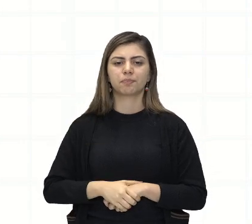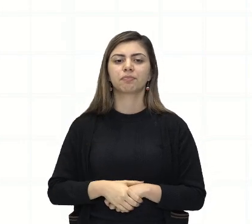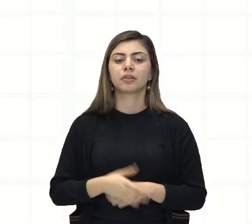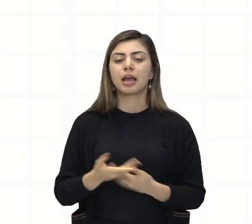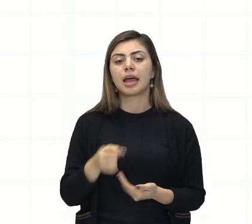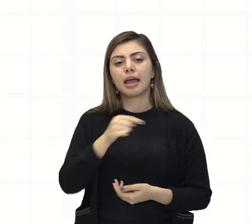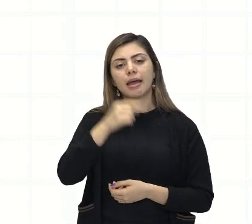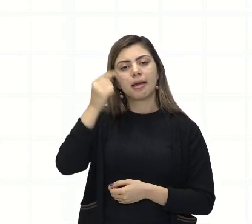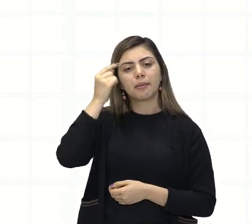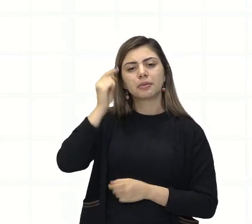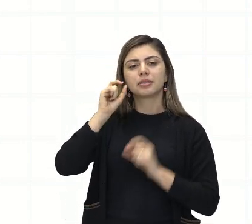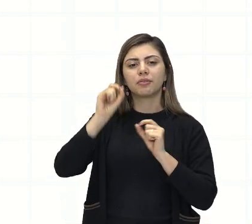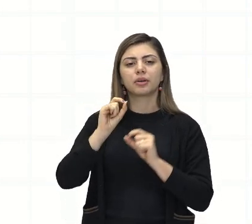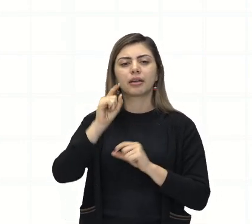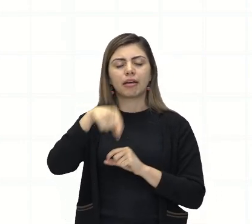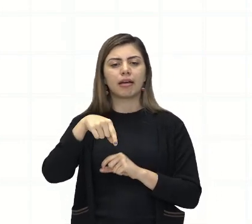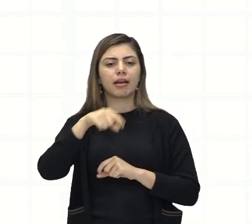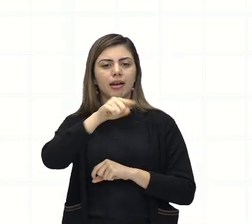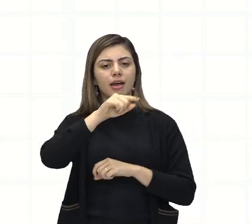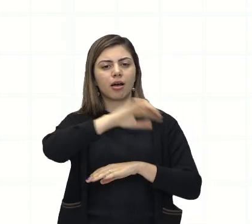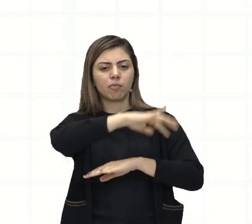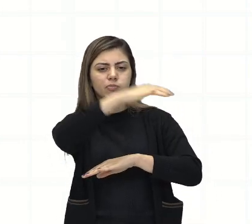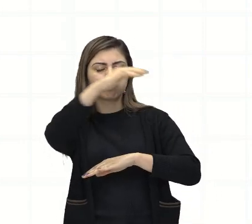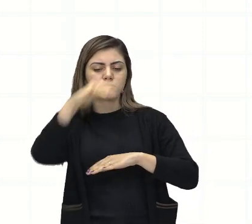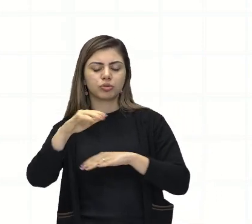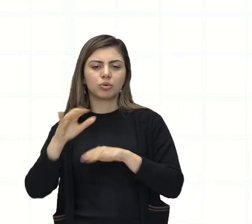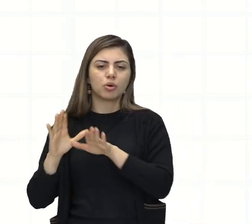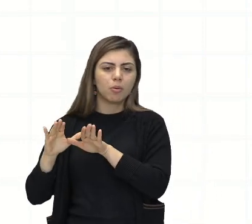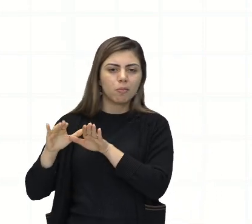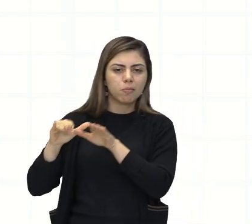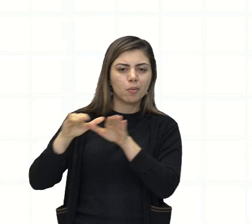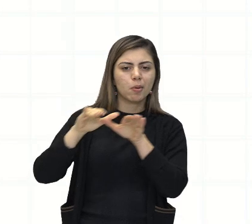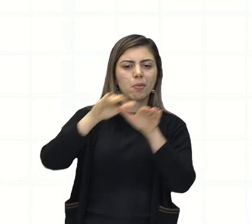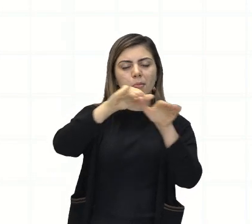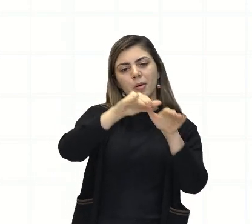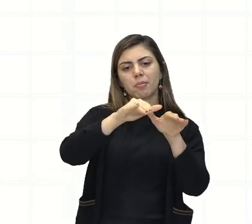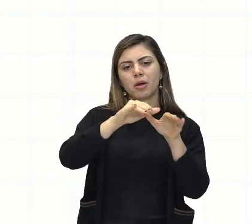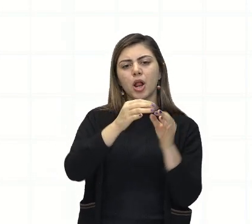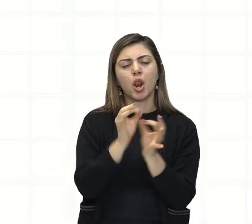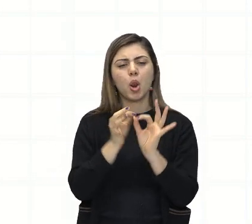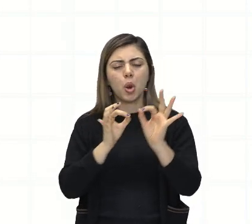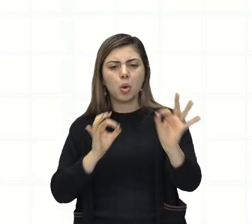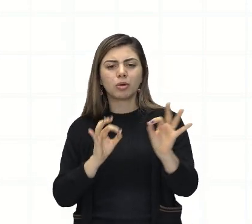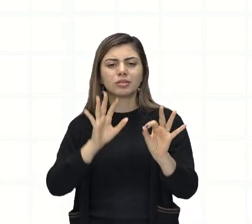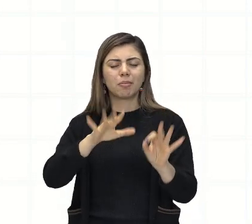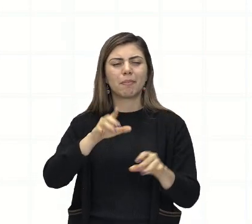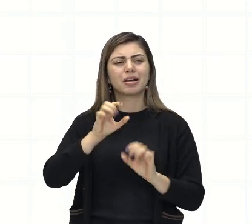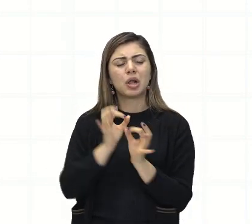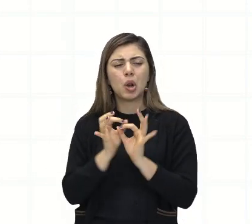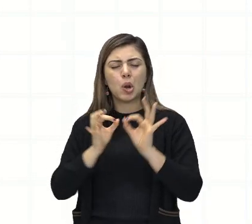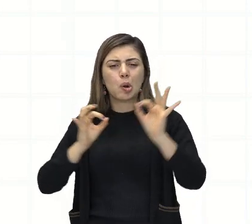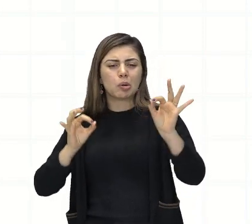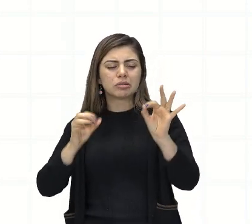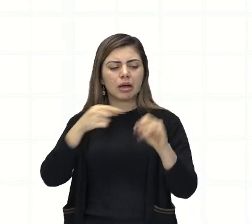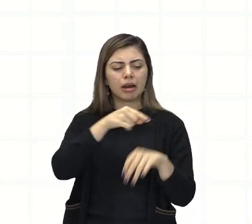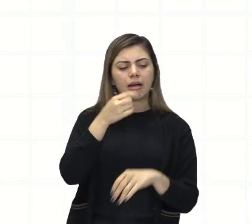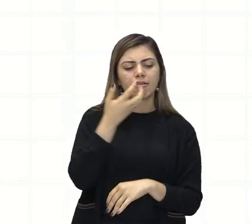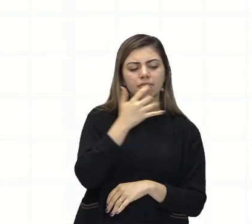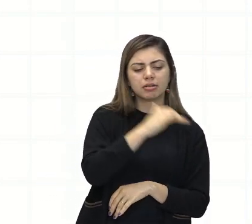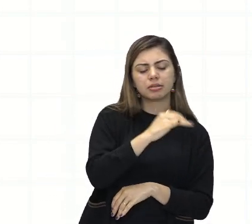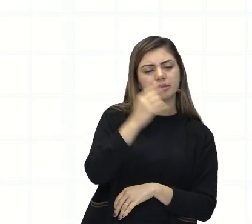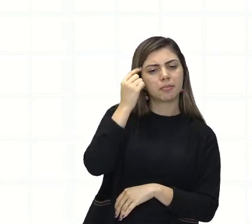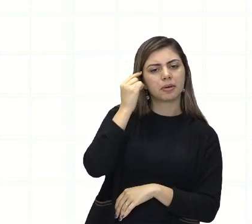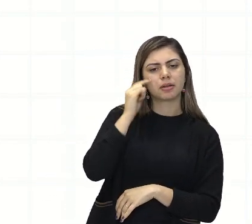Então a gente tem a localidade, o Urubuí, muito longe, só que é de tão longe que é como se a Nininha estivesse dizendo: não,